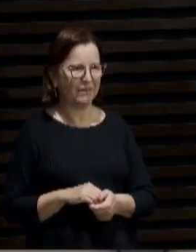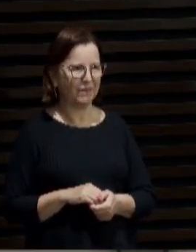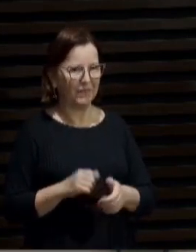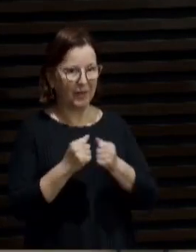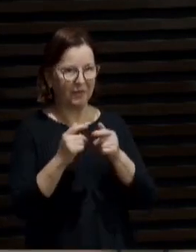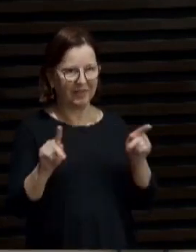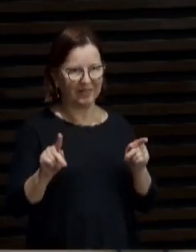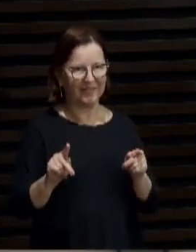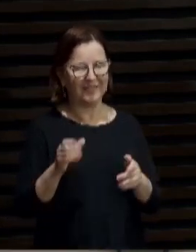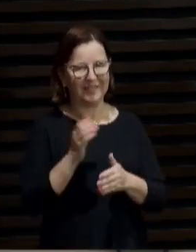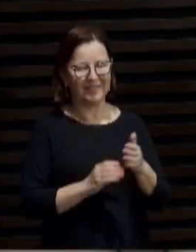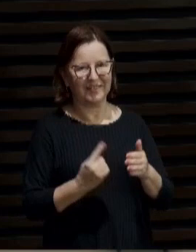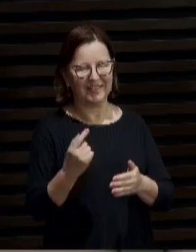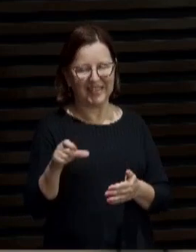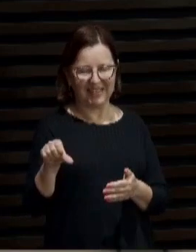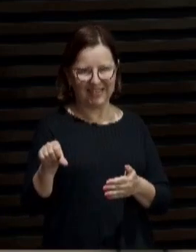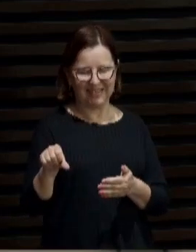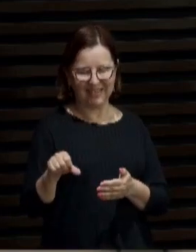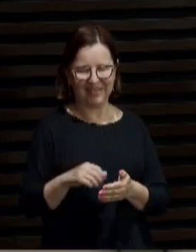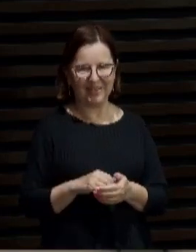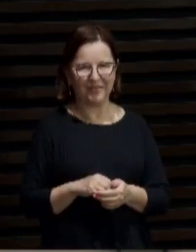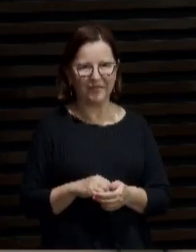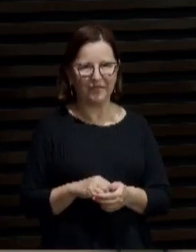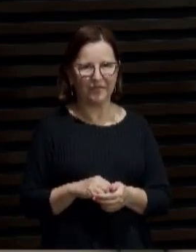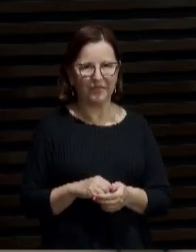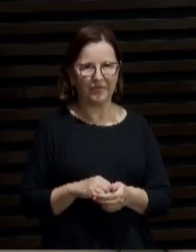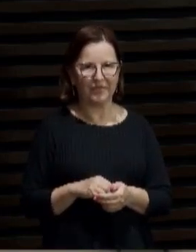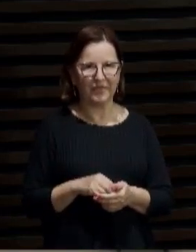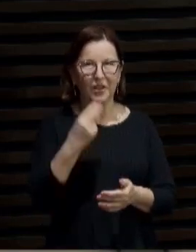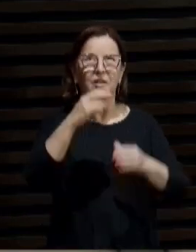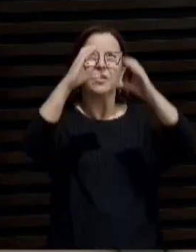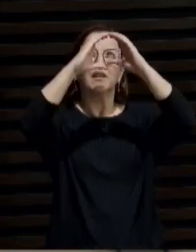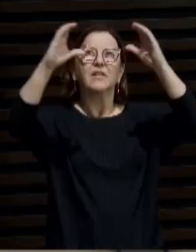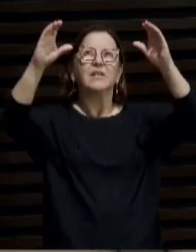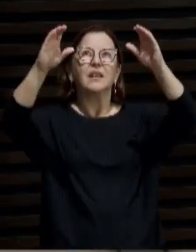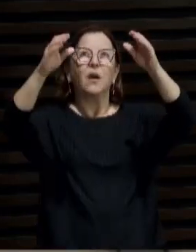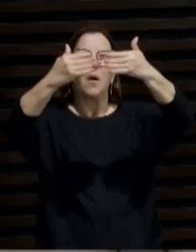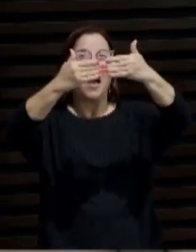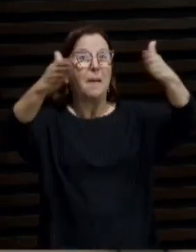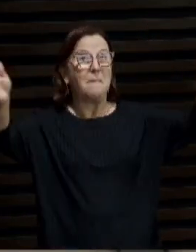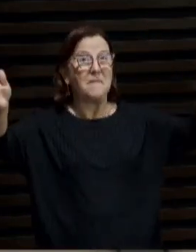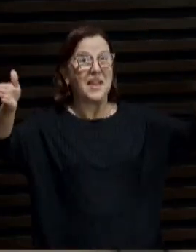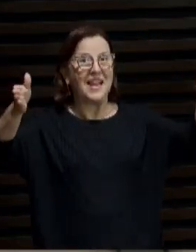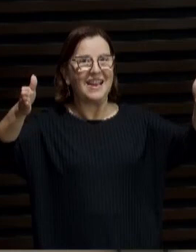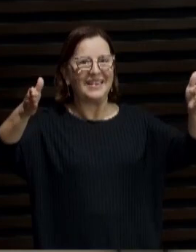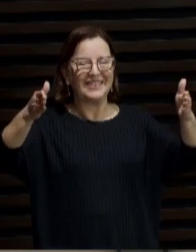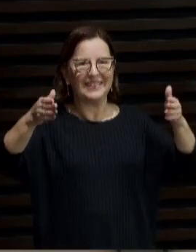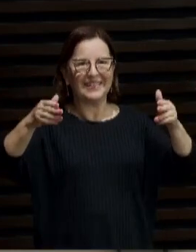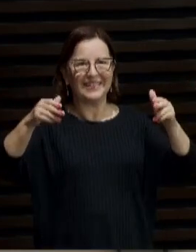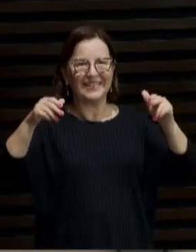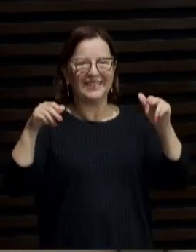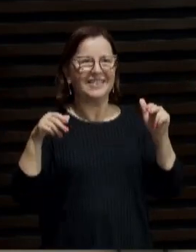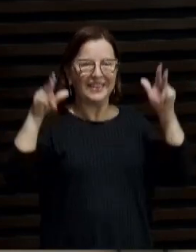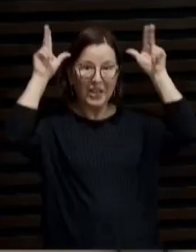Apocalipse 19, de 11 a 15 e 19 a 21. E vi o céu aberto, e eis um cavalo branco. O seu cavaleiro se